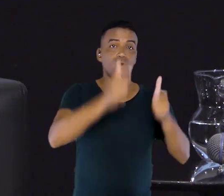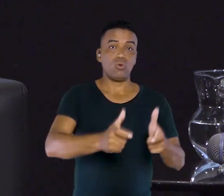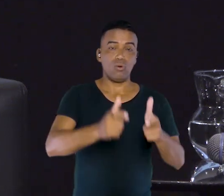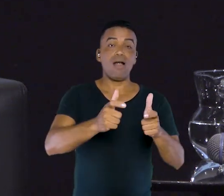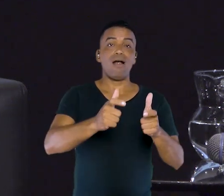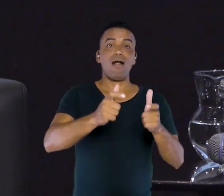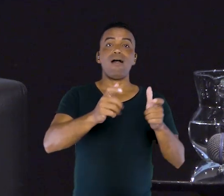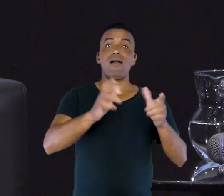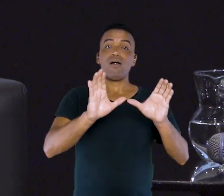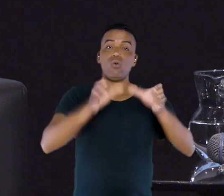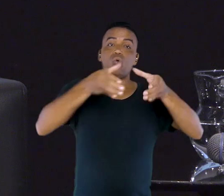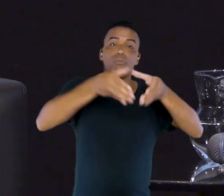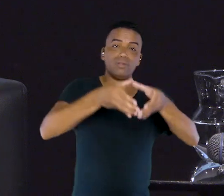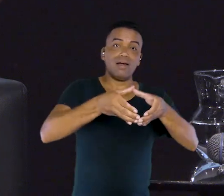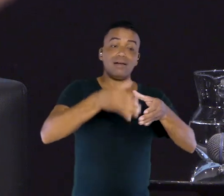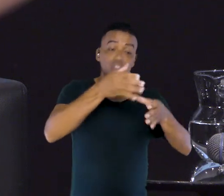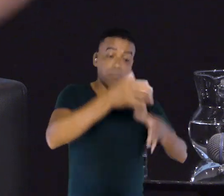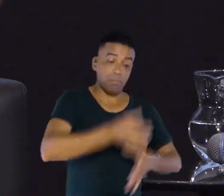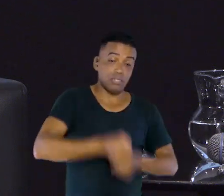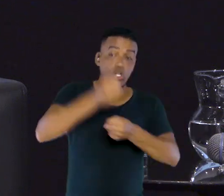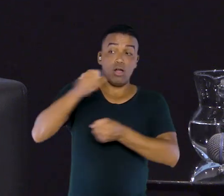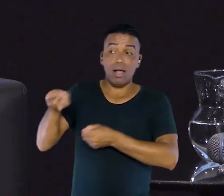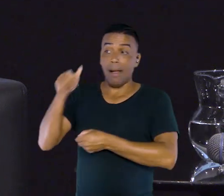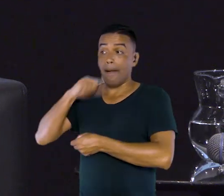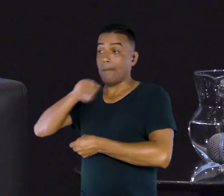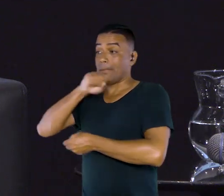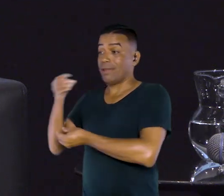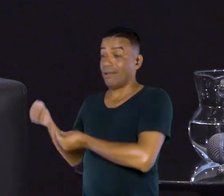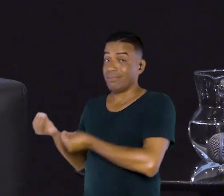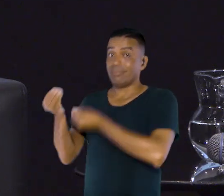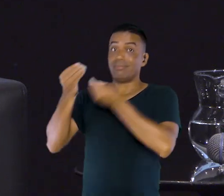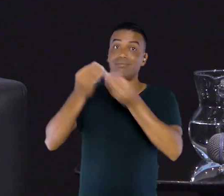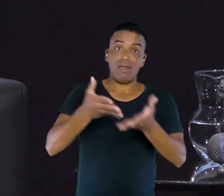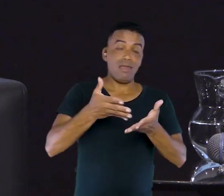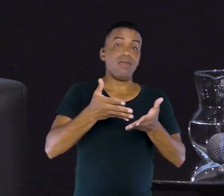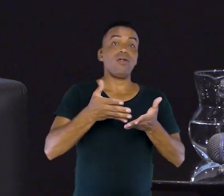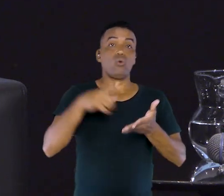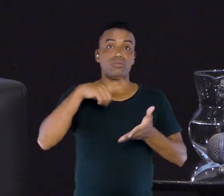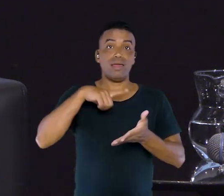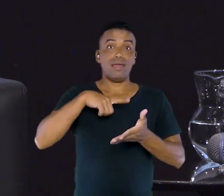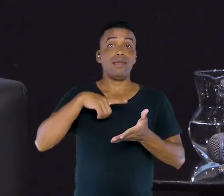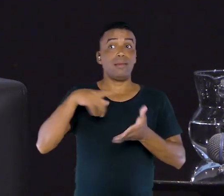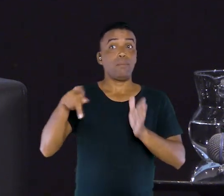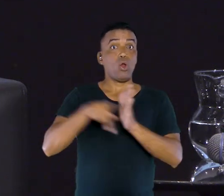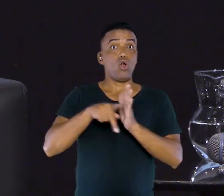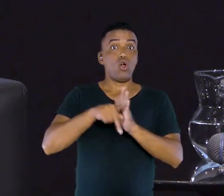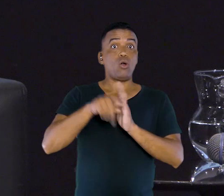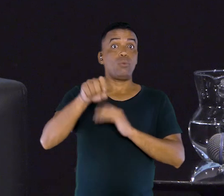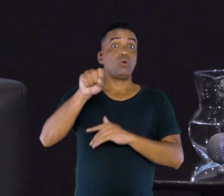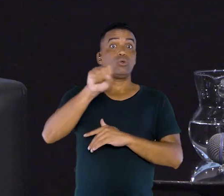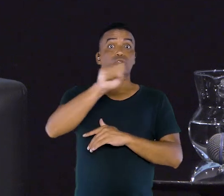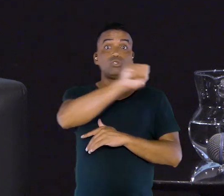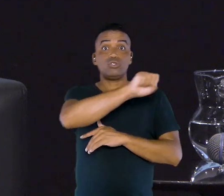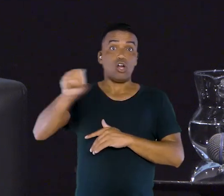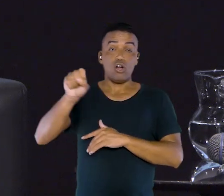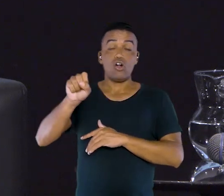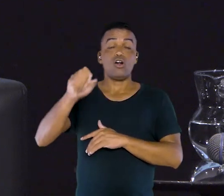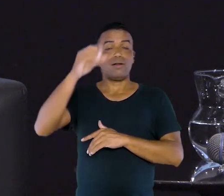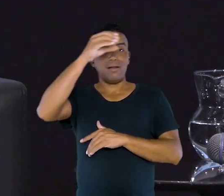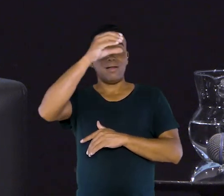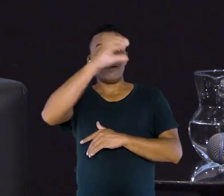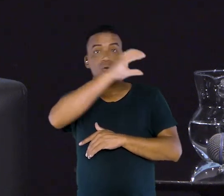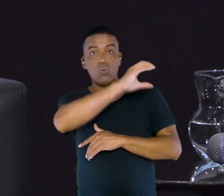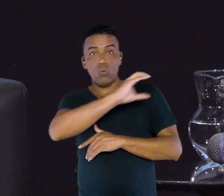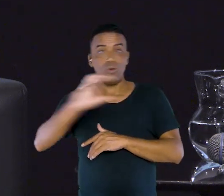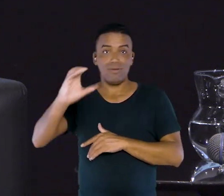aquela maloca ou para aquela comunidade, traz as mandiocas que a mãe dela deu para ela do enxoval. Aí vai ter a mandioca da sogra dela, das cunhadas. Quer